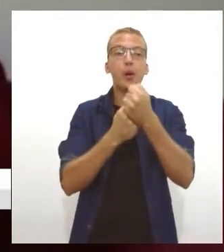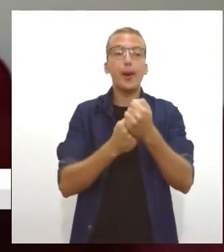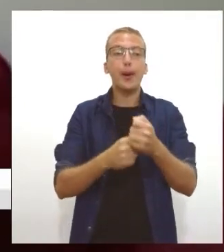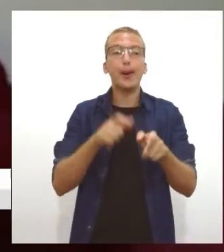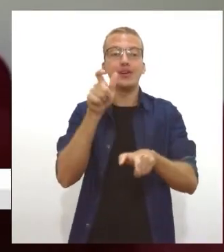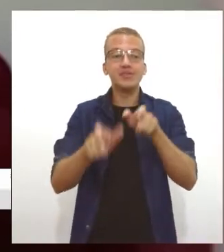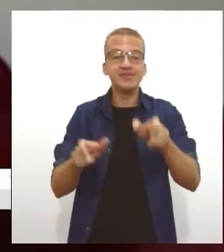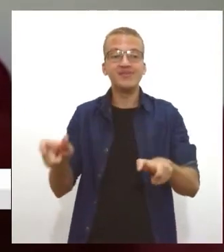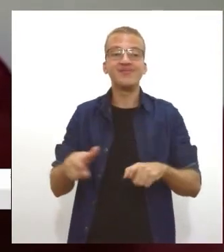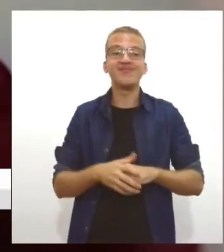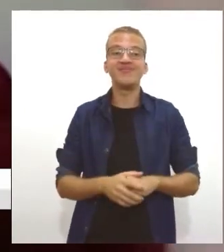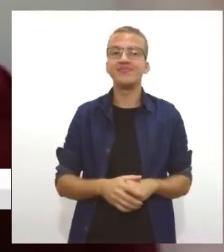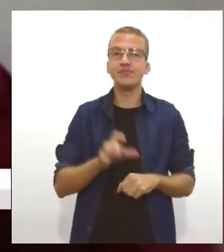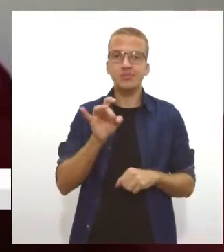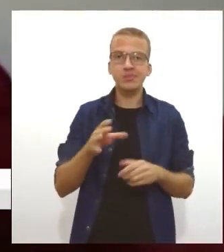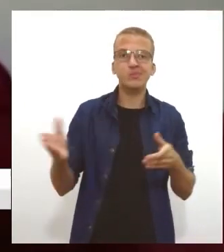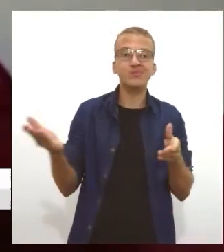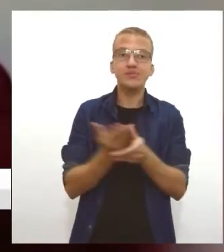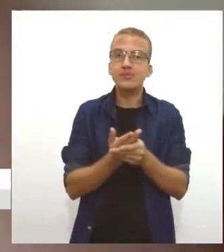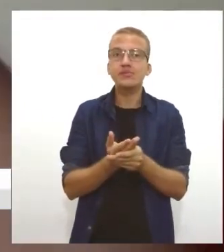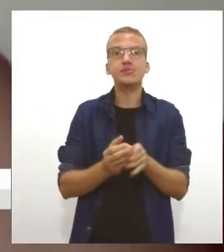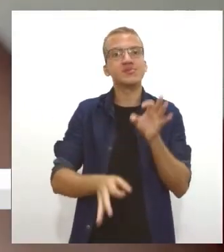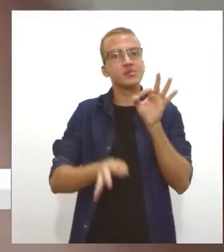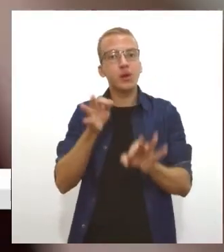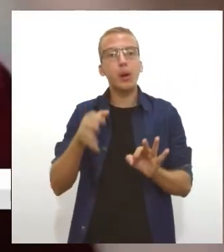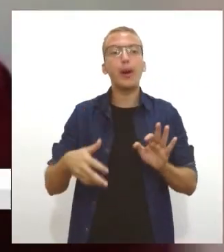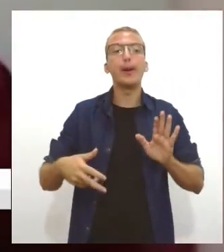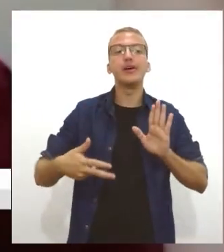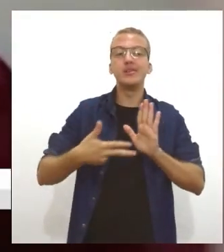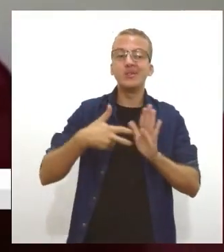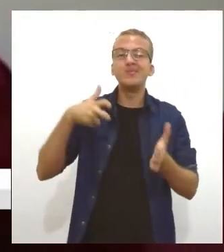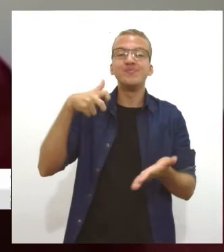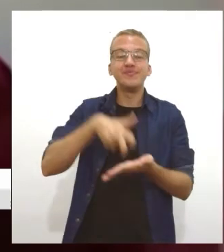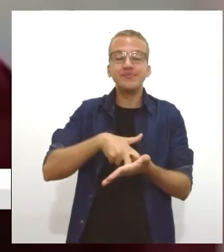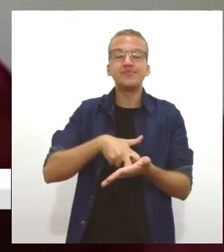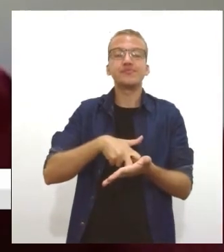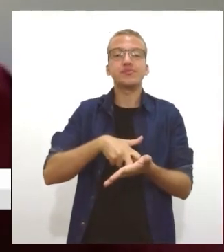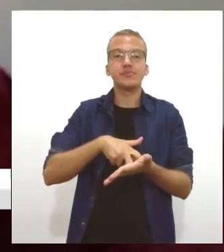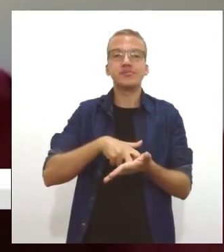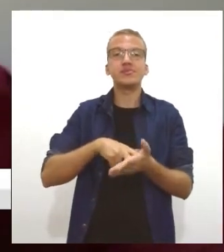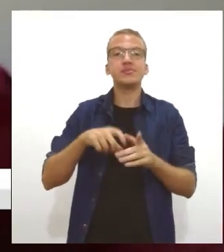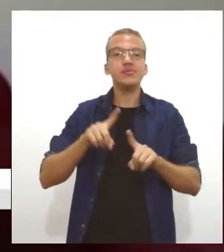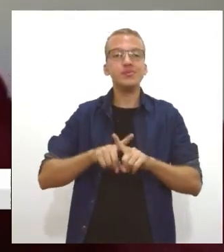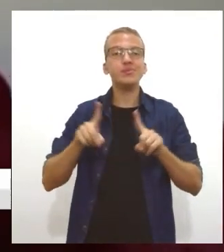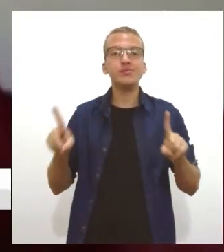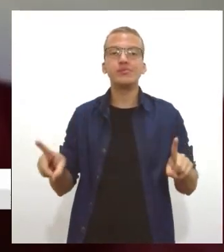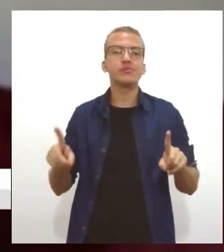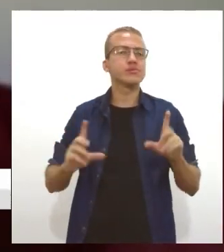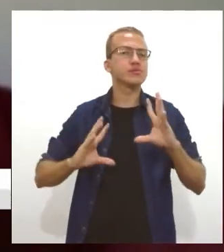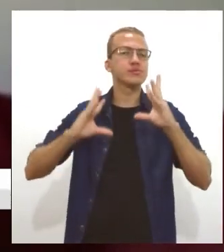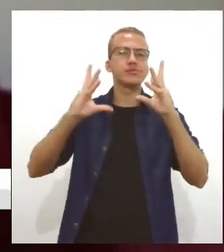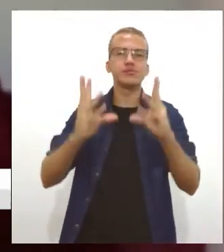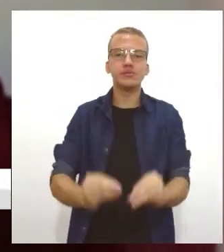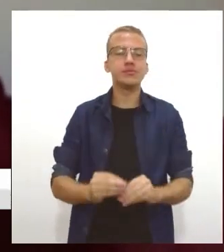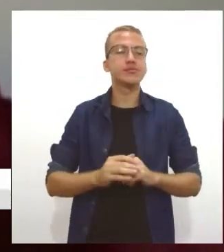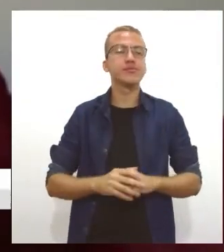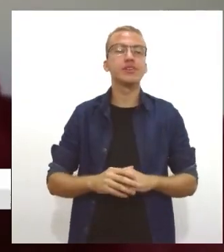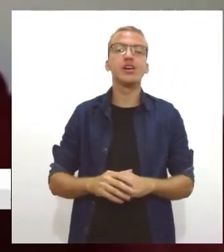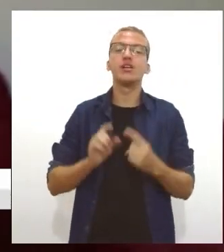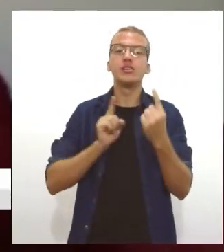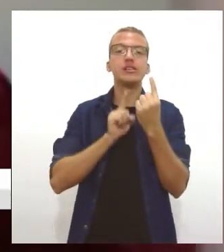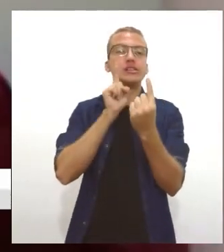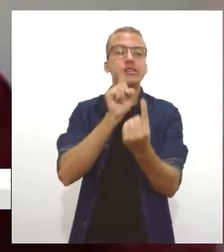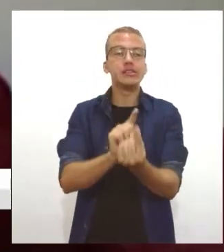processo criminal, que elas foram vítimas, né, mas nas ações cíveis necessárias, seja uma ação de alimentos, seja uma